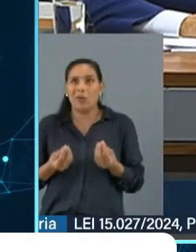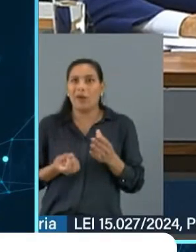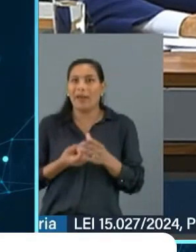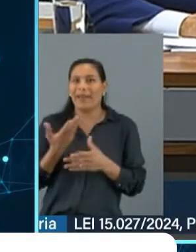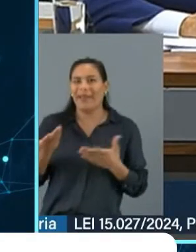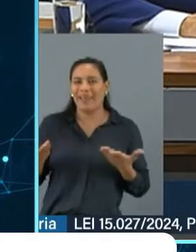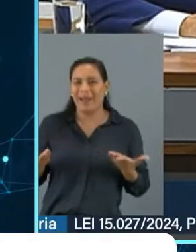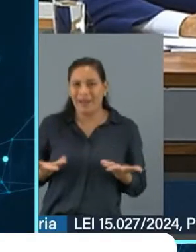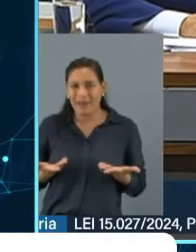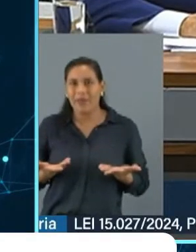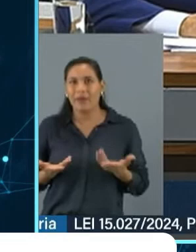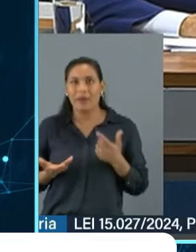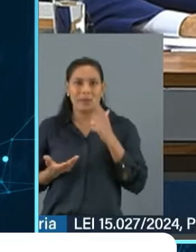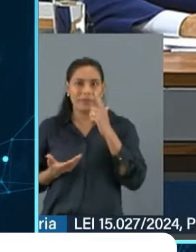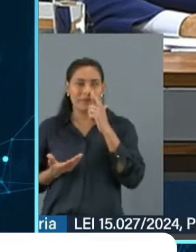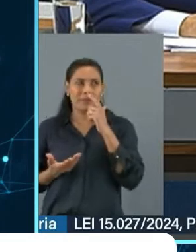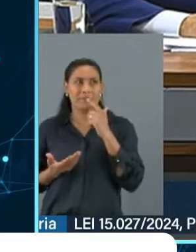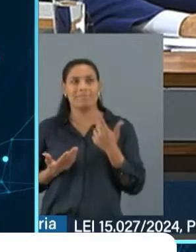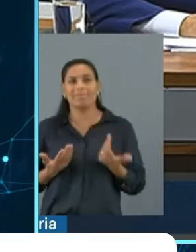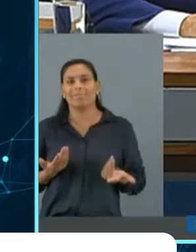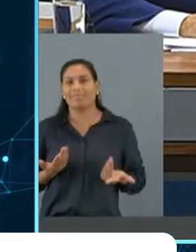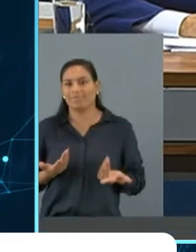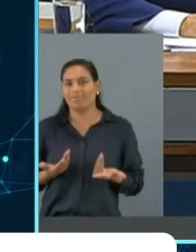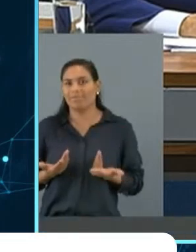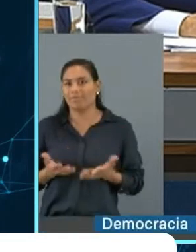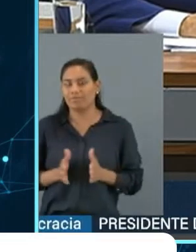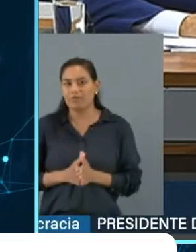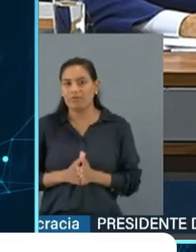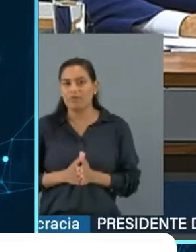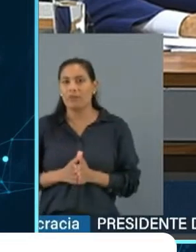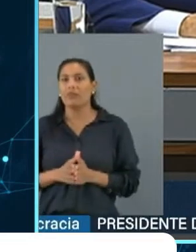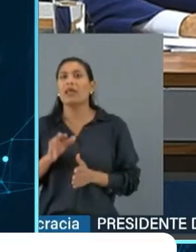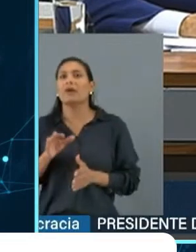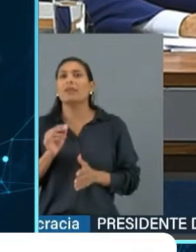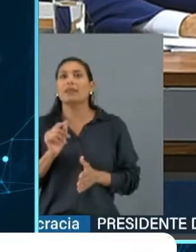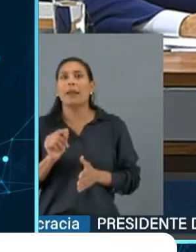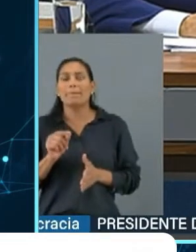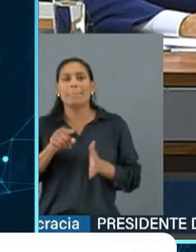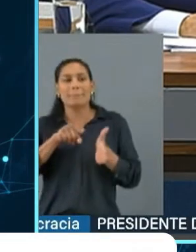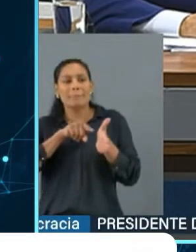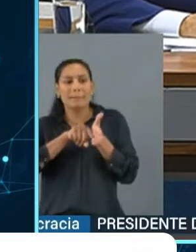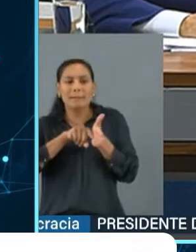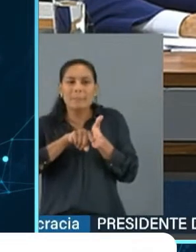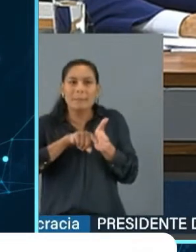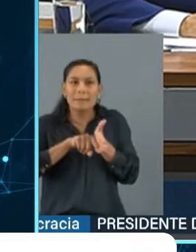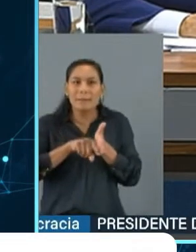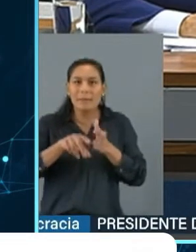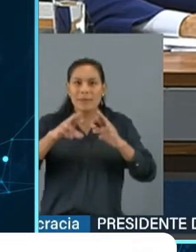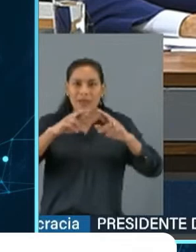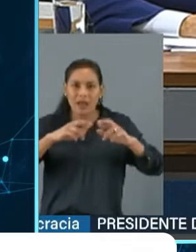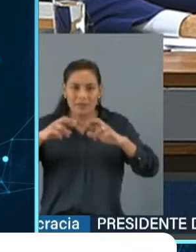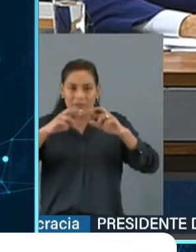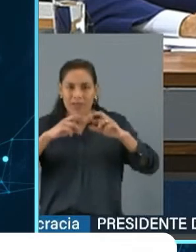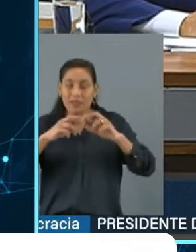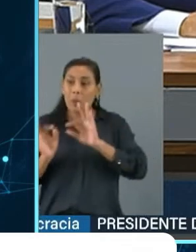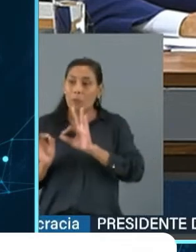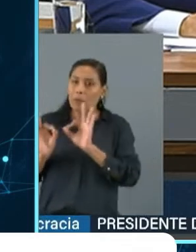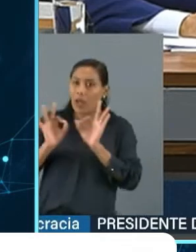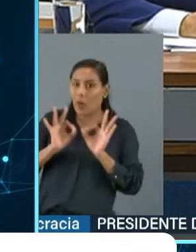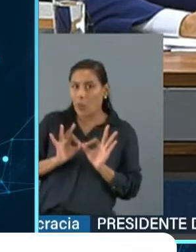tutela do Estado. Então, o que nós estamos hoje verificando são famílias despedaçadas, porque não existe